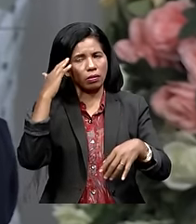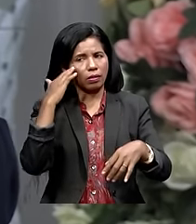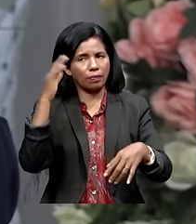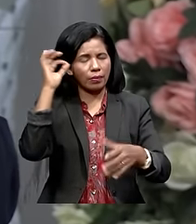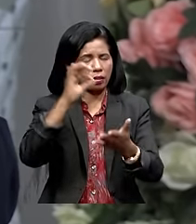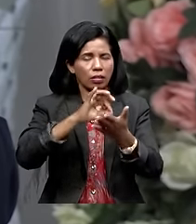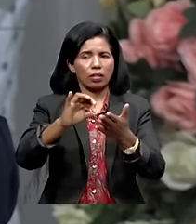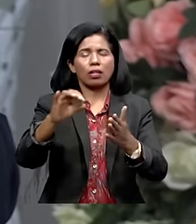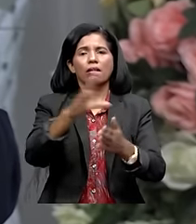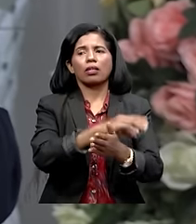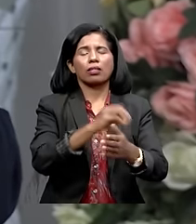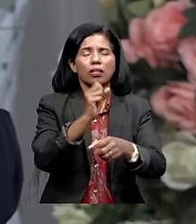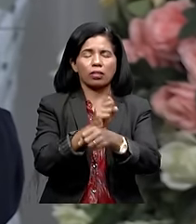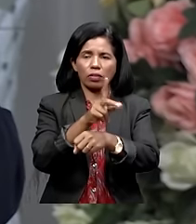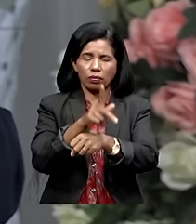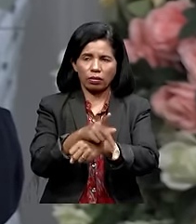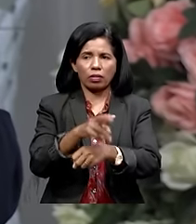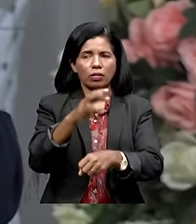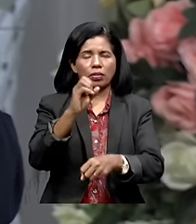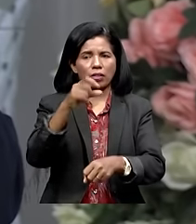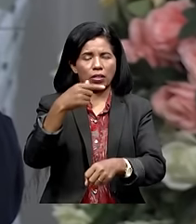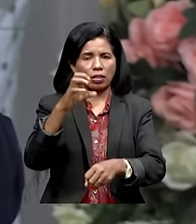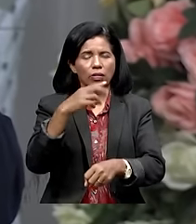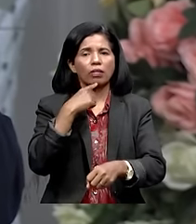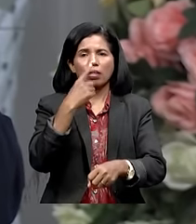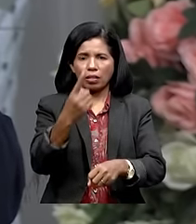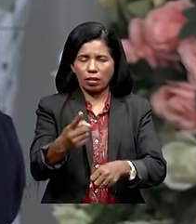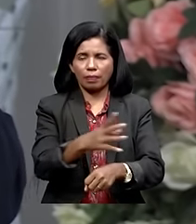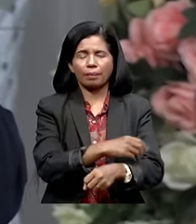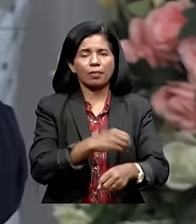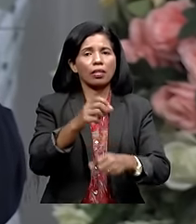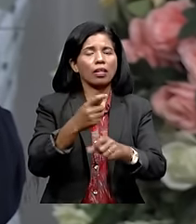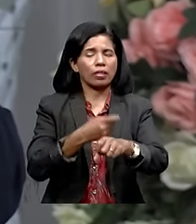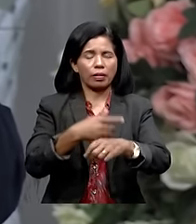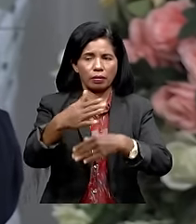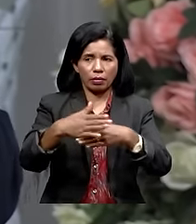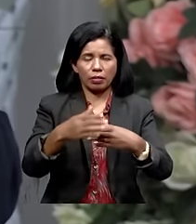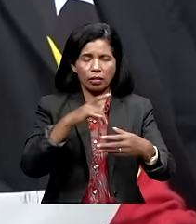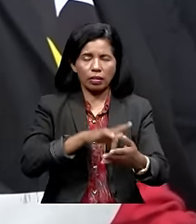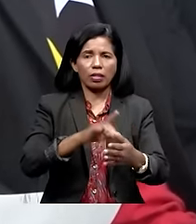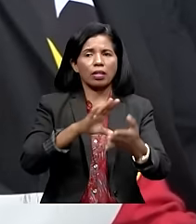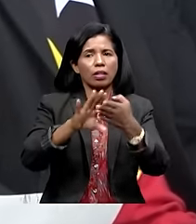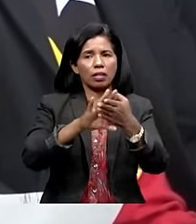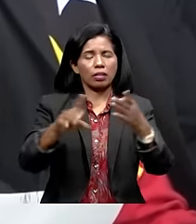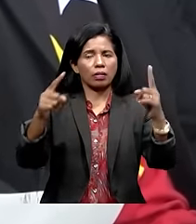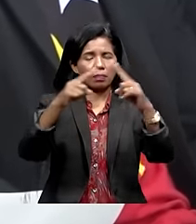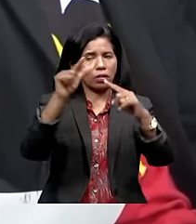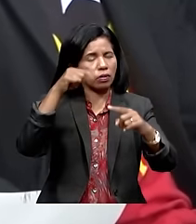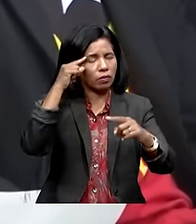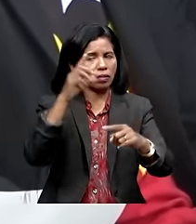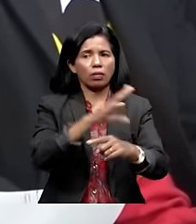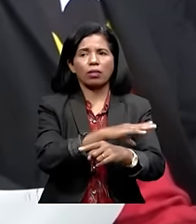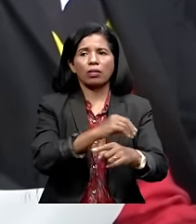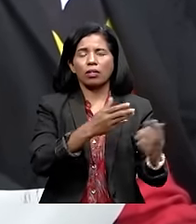Estado de Formação Profissional e Emprego, Rosério Araújo Mendonça Ateten, e a tempo para se haruka carta para o governo Coreia, a tu